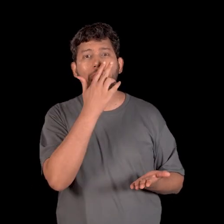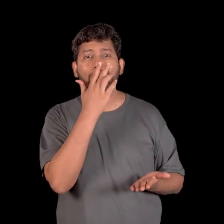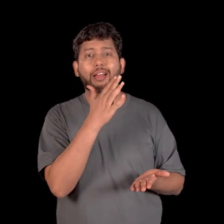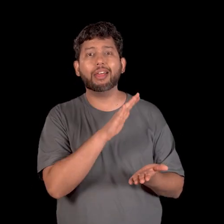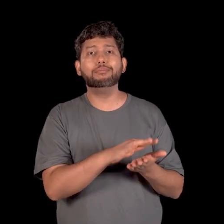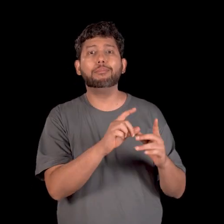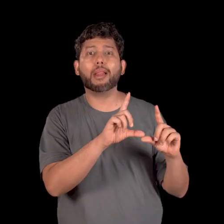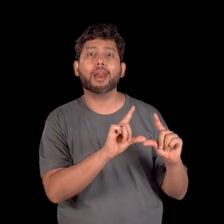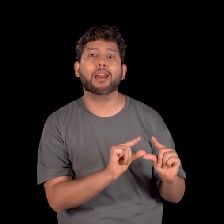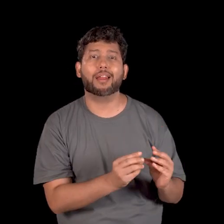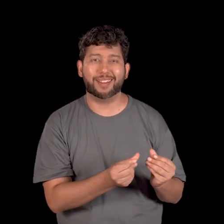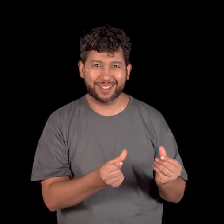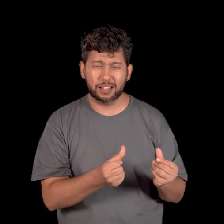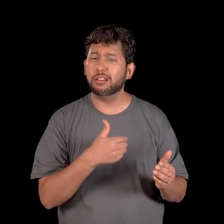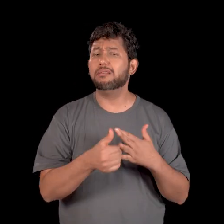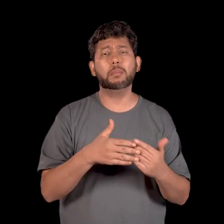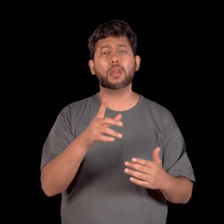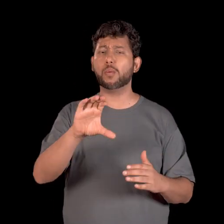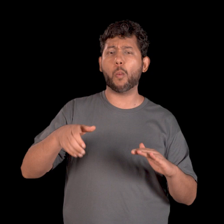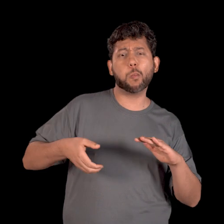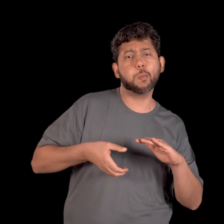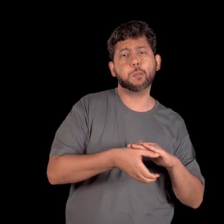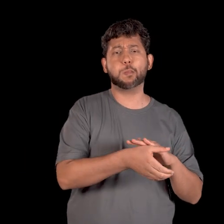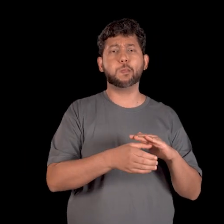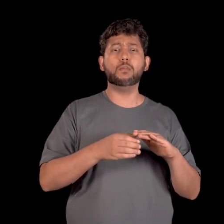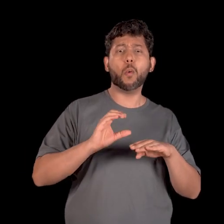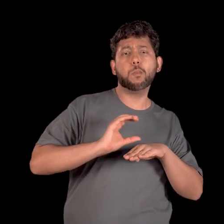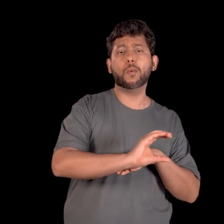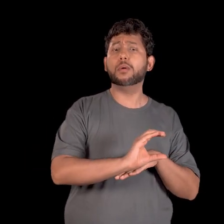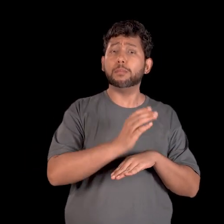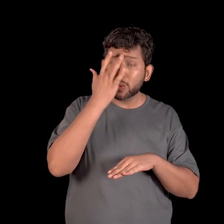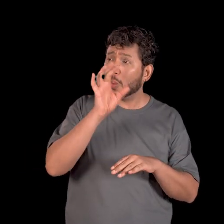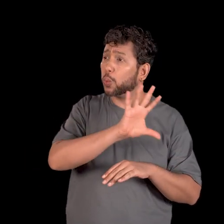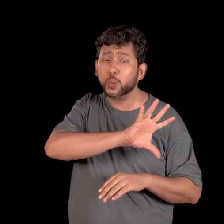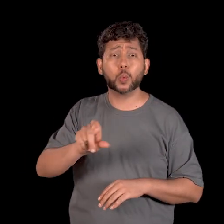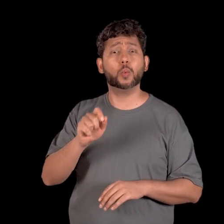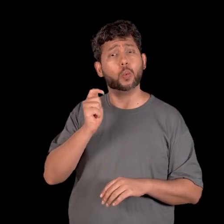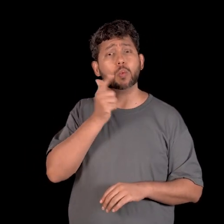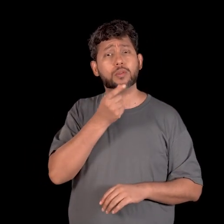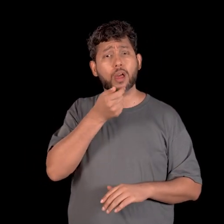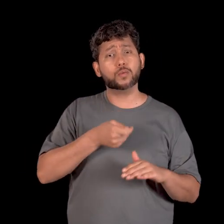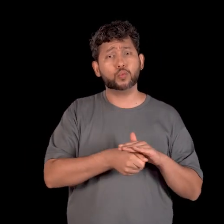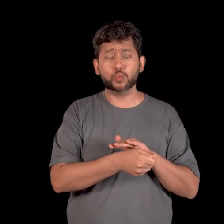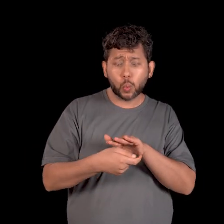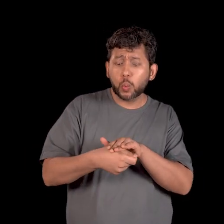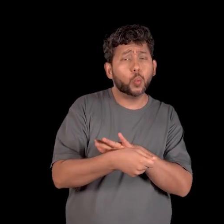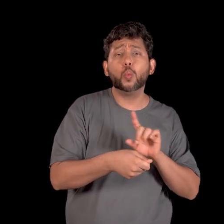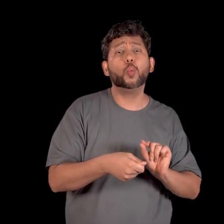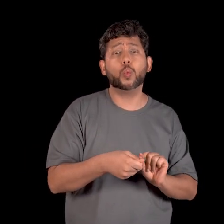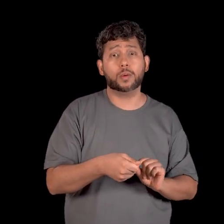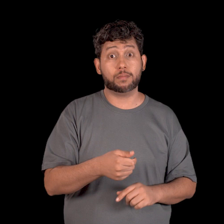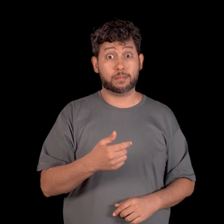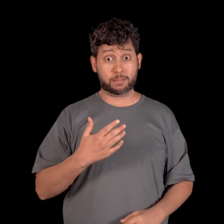valor. Saiba que, independentemente do volume dos recursos disponíveis, qualquer pessoa pode investir algum